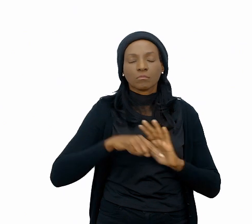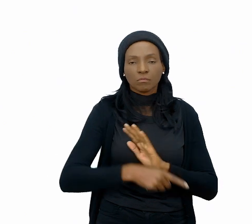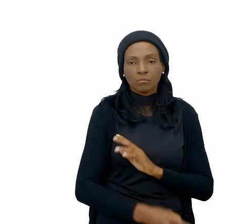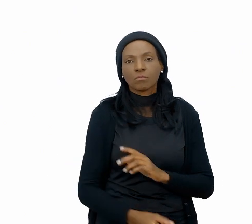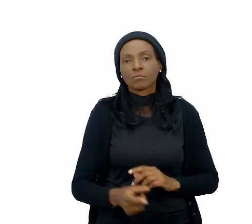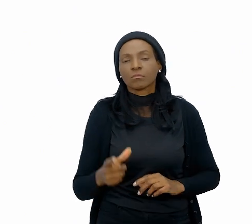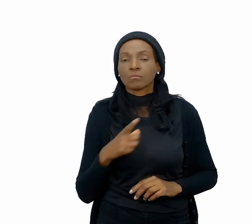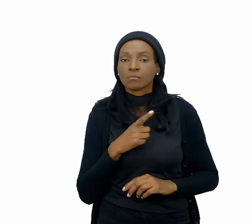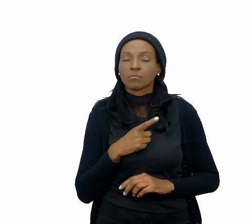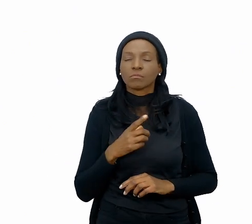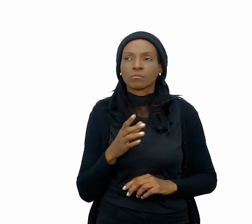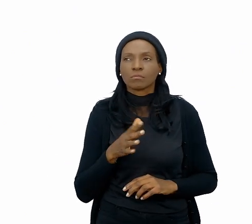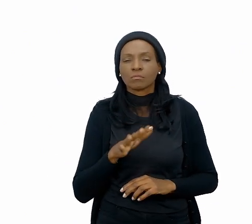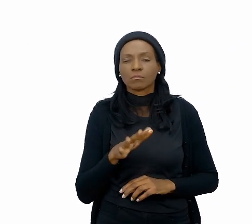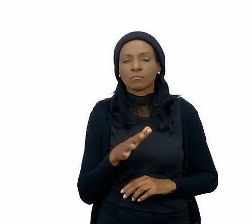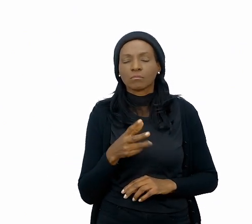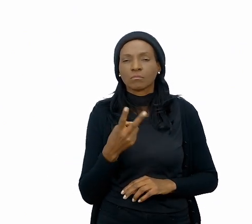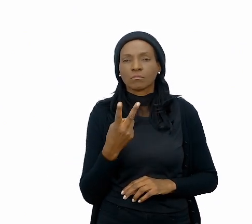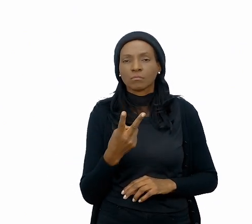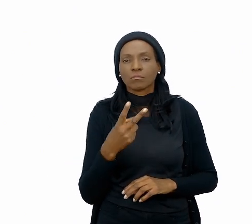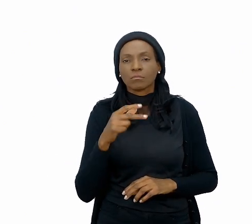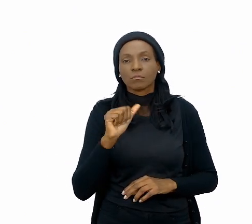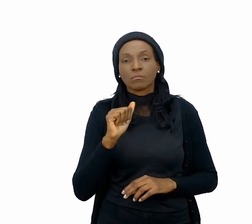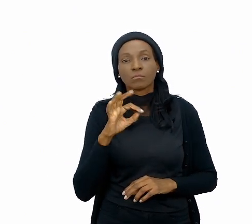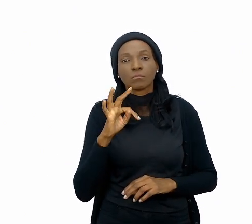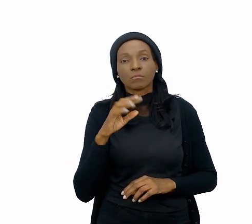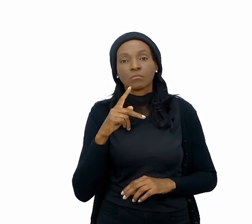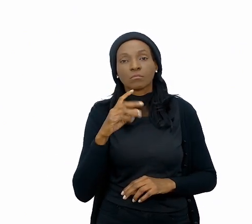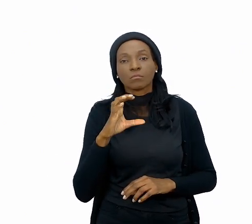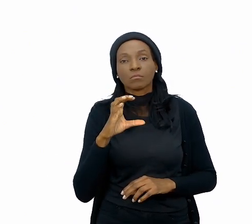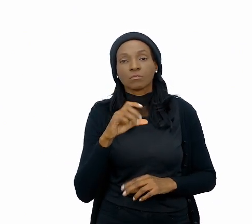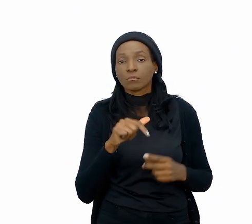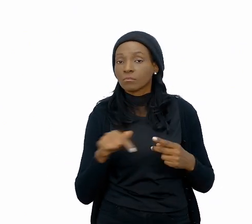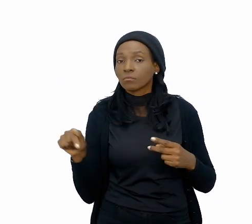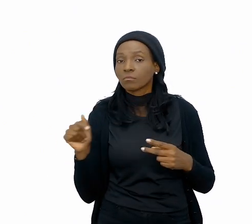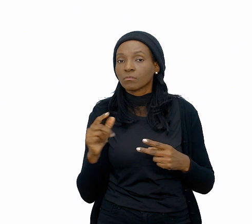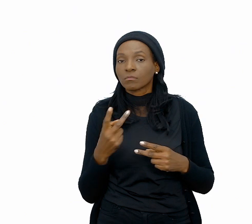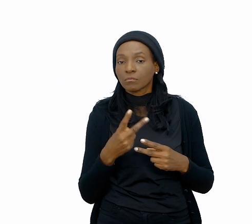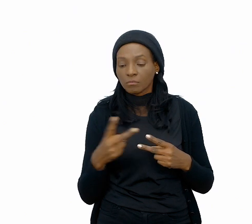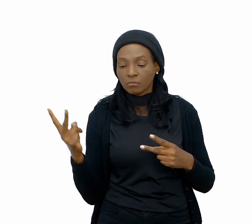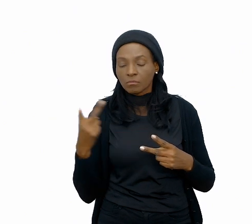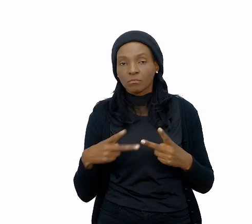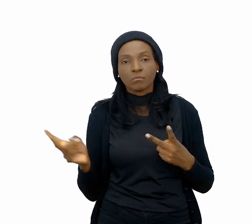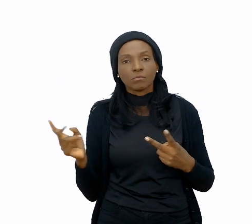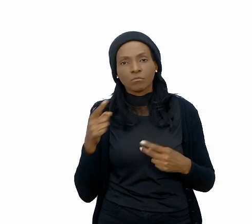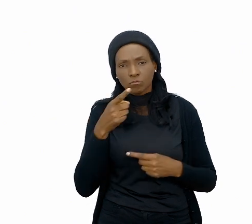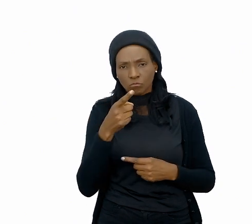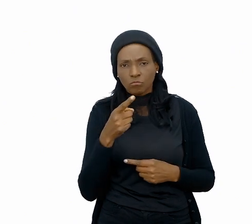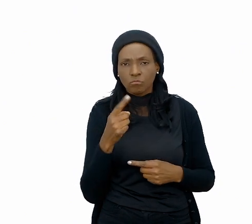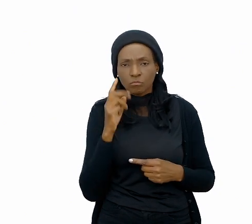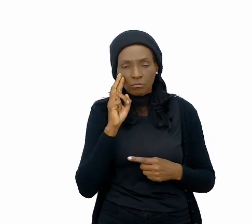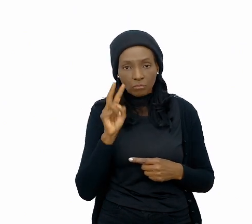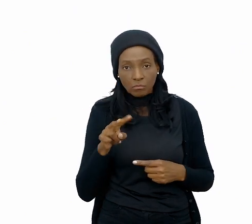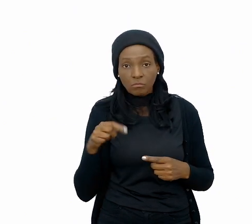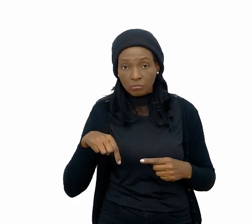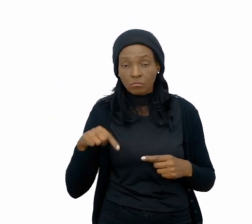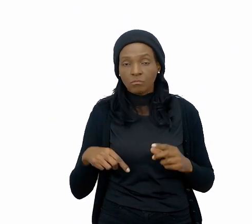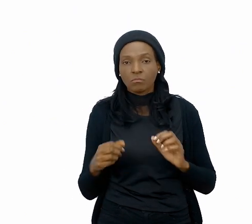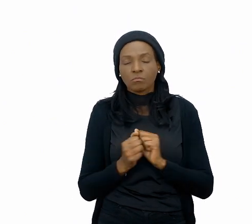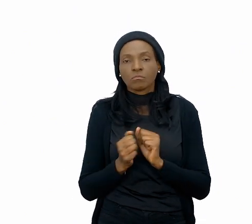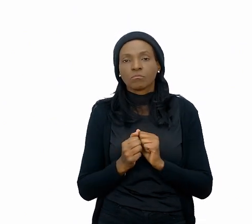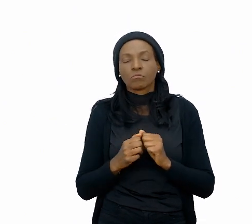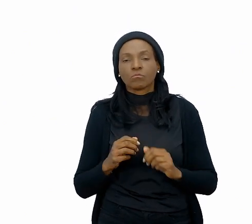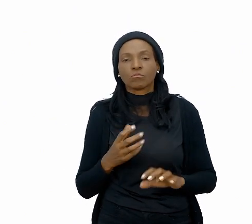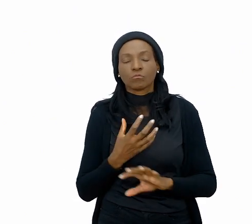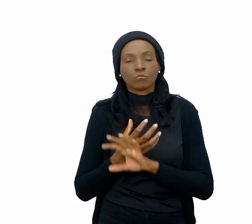tem previsto 2 ATPCs por semana, né? Então, uma vocês assistem aqui, ao